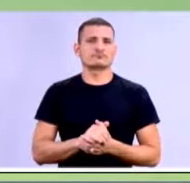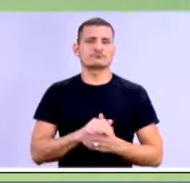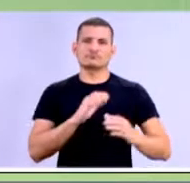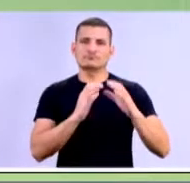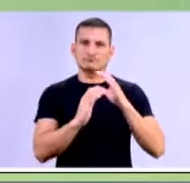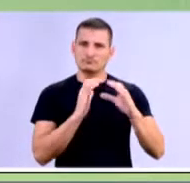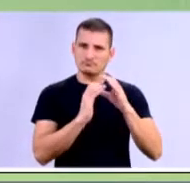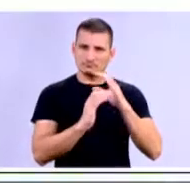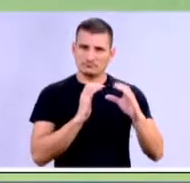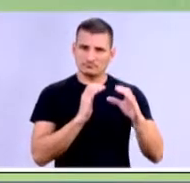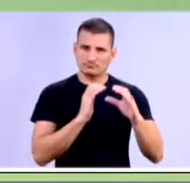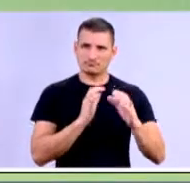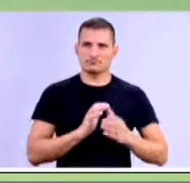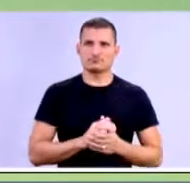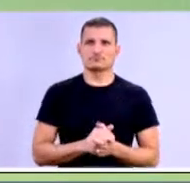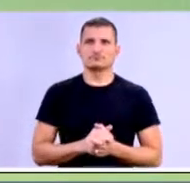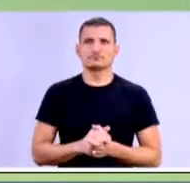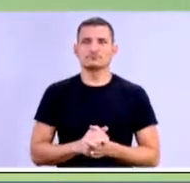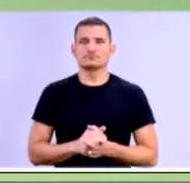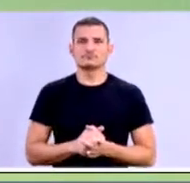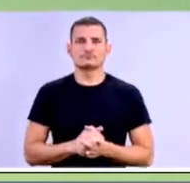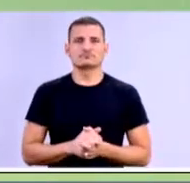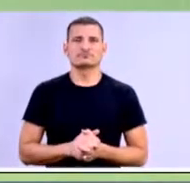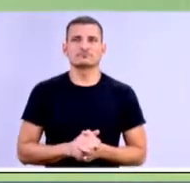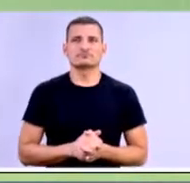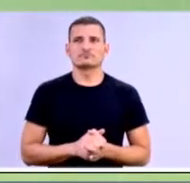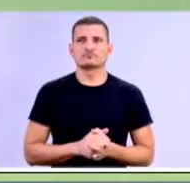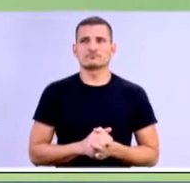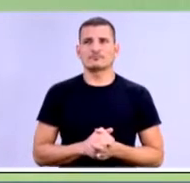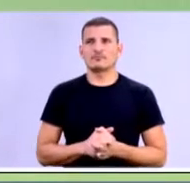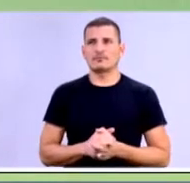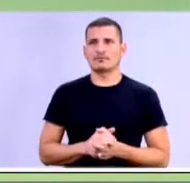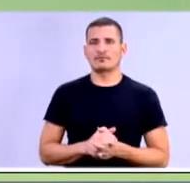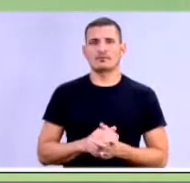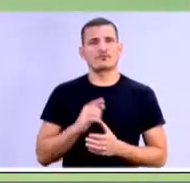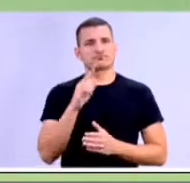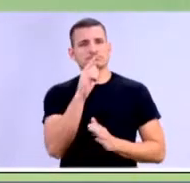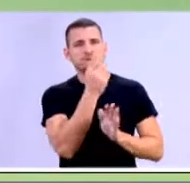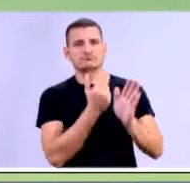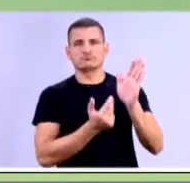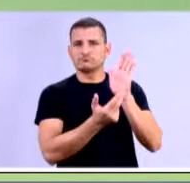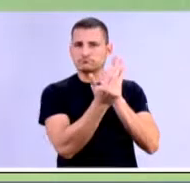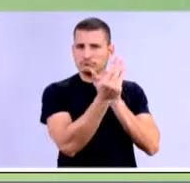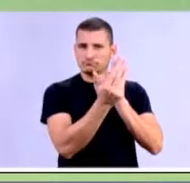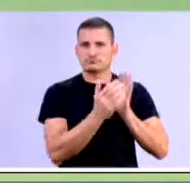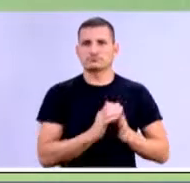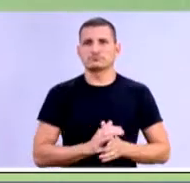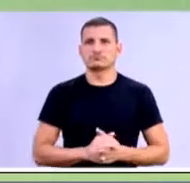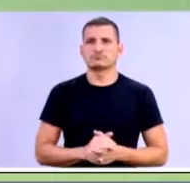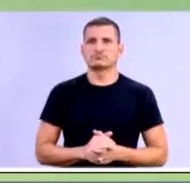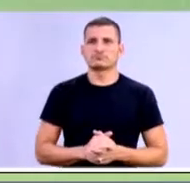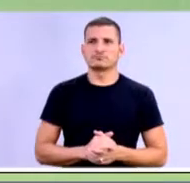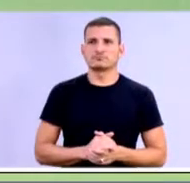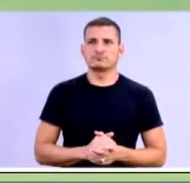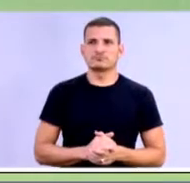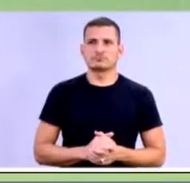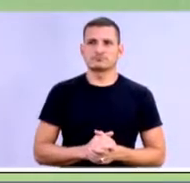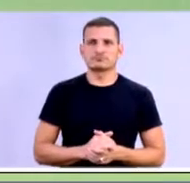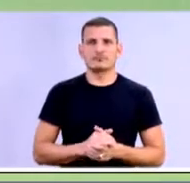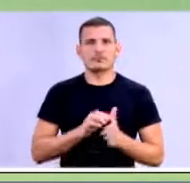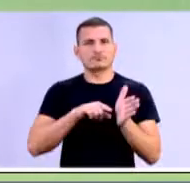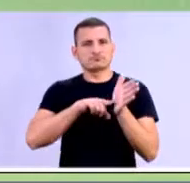comunicação. Observe aqui esse quadro demonstrativo com base